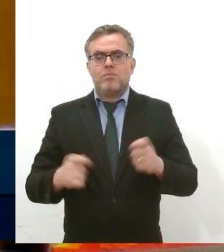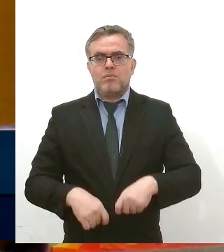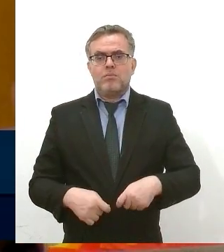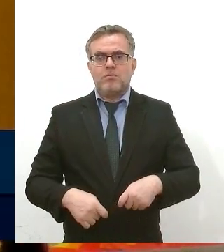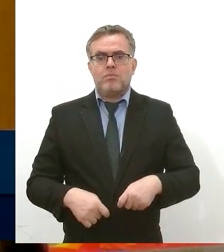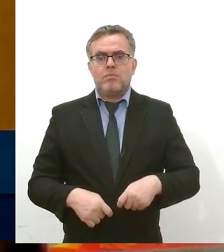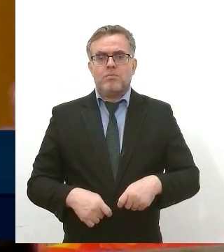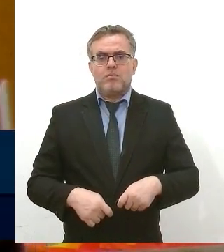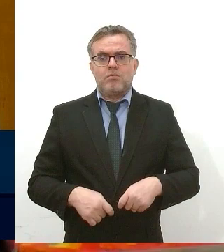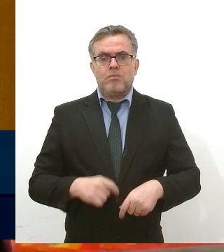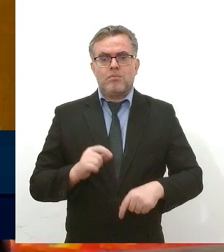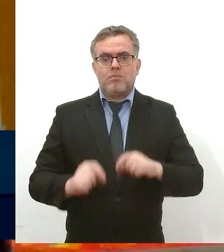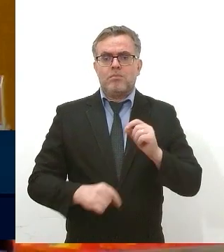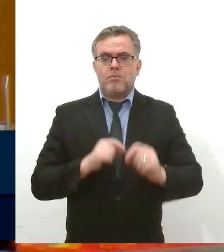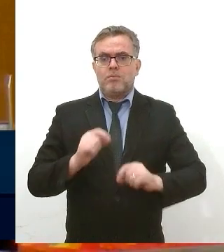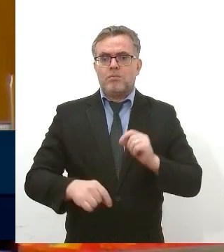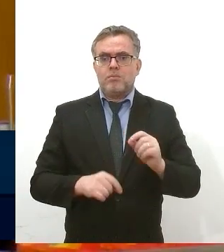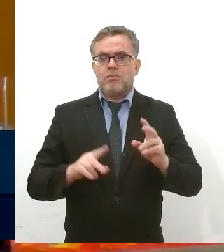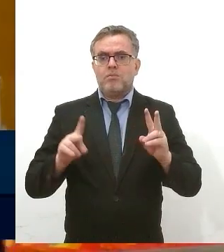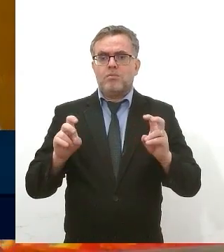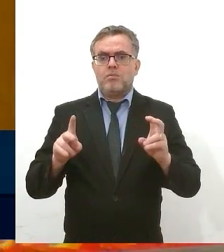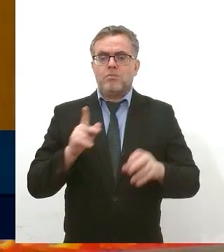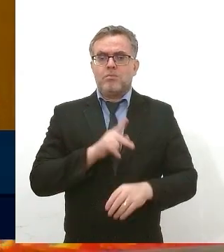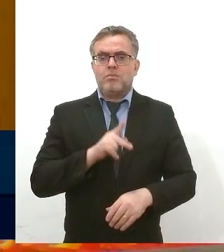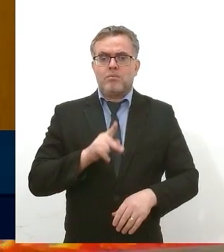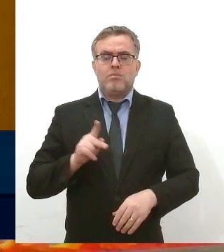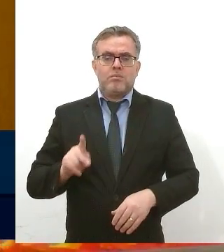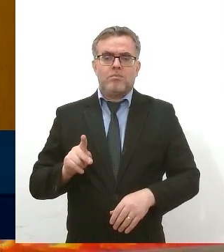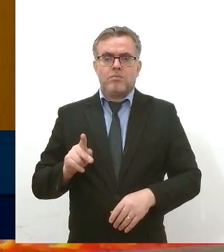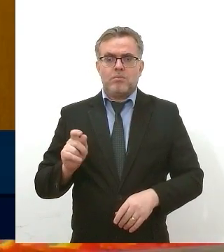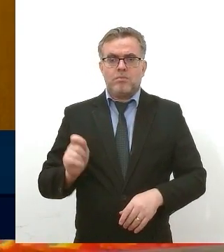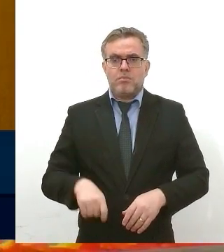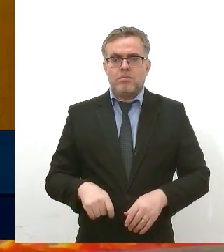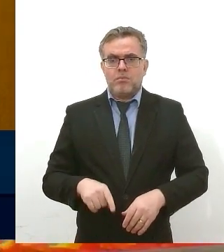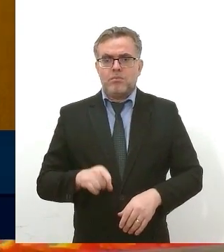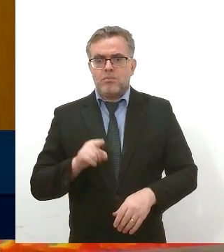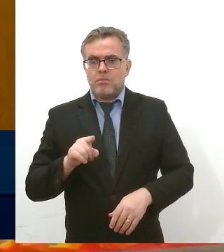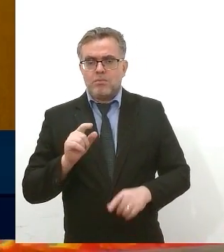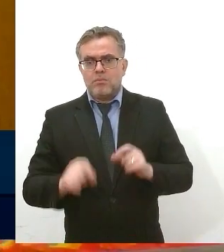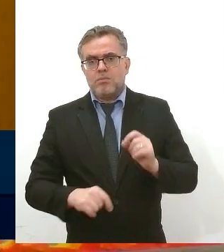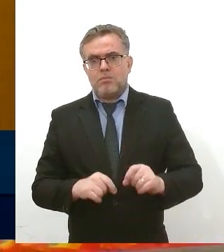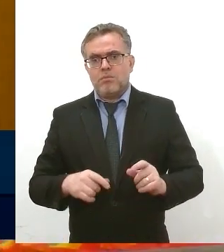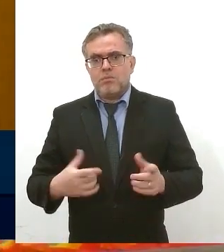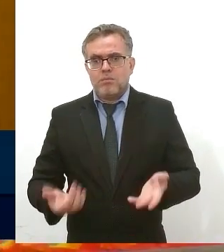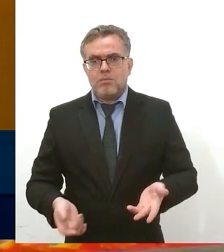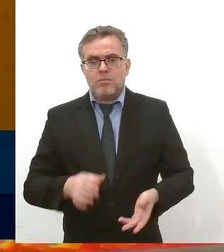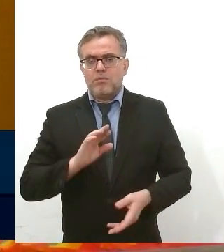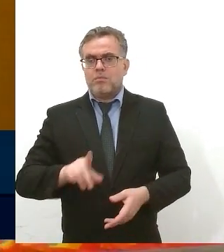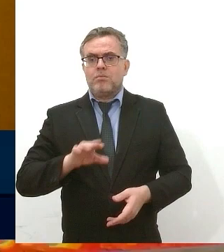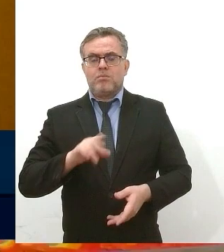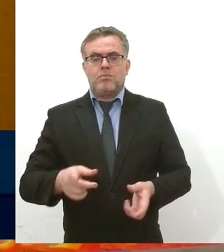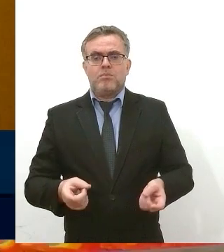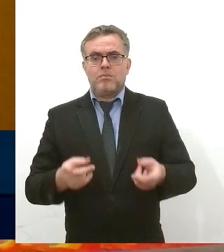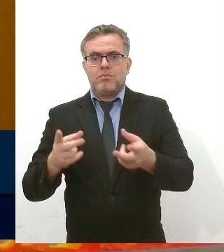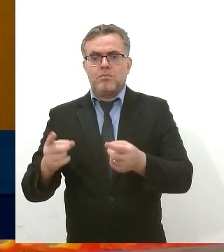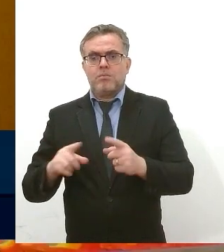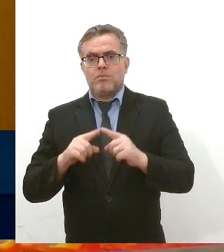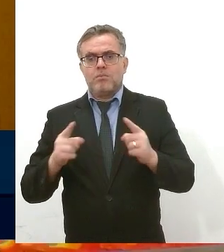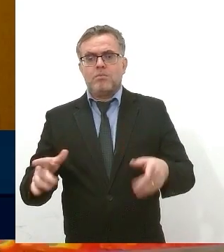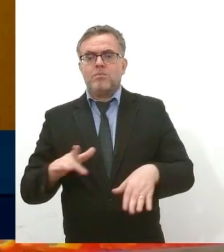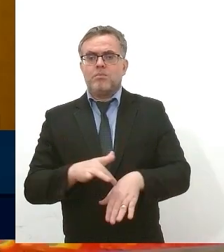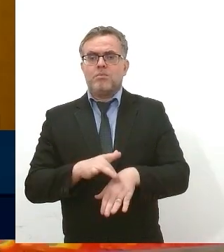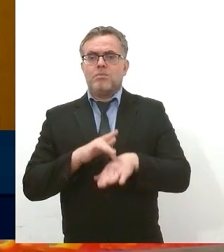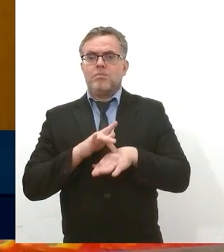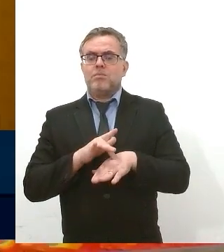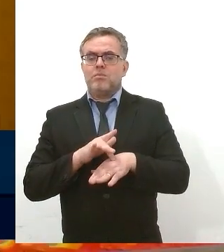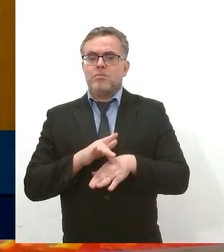tal PPP, né, que diz que não é privatização, mas é sim o início de privatização. Ao contrário,